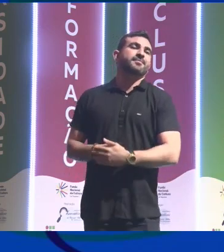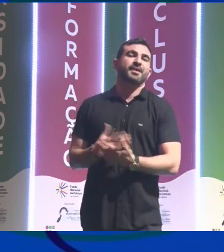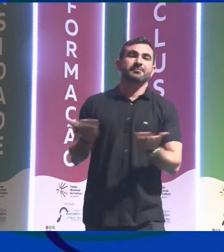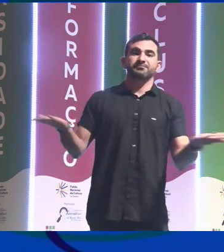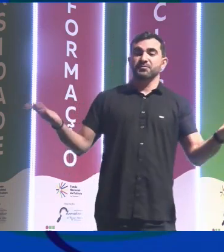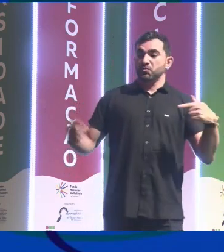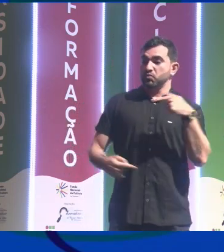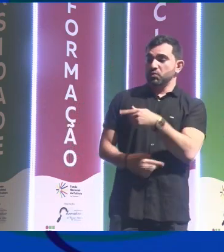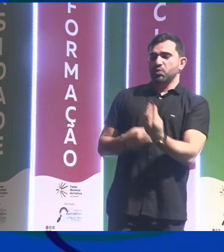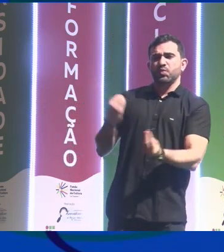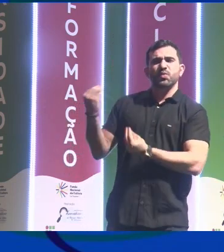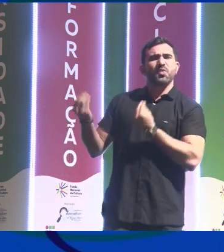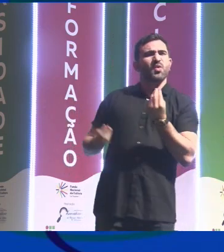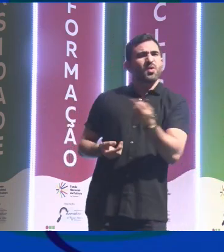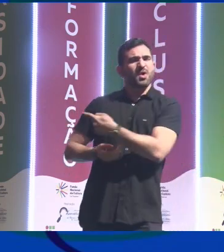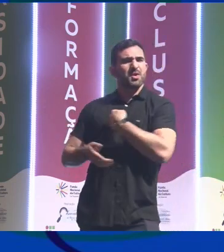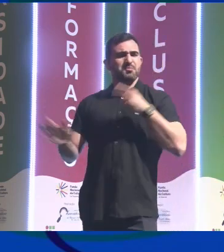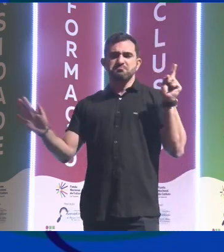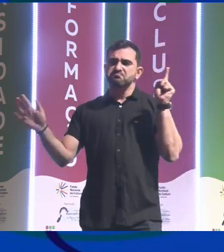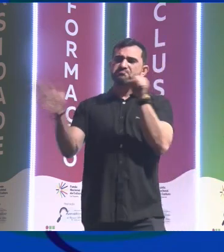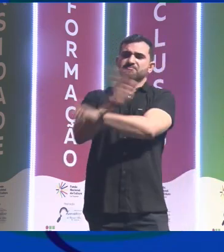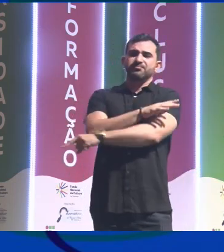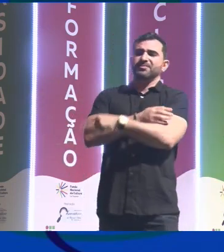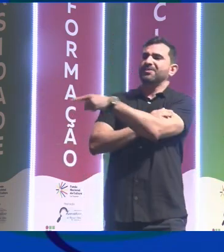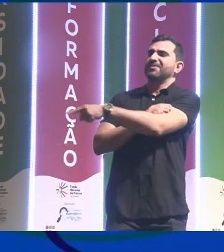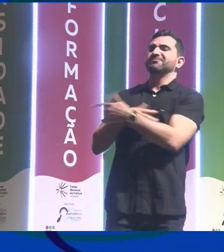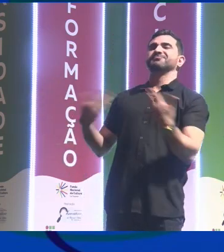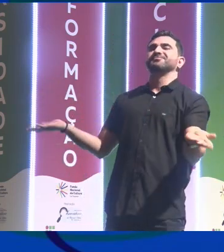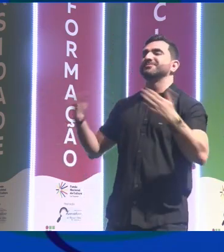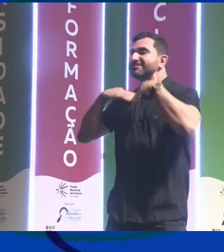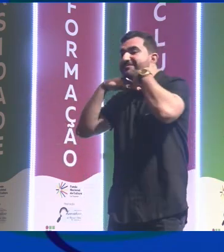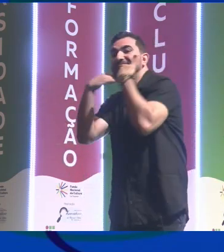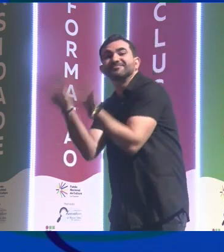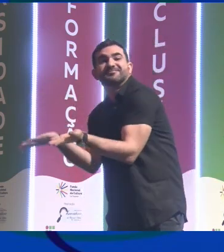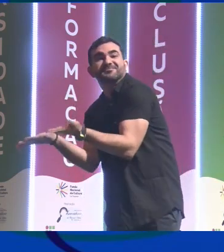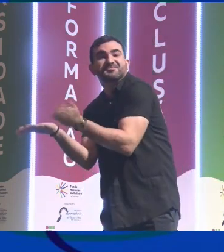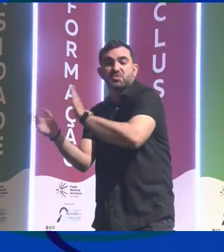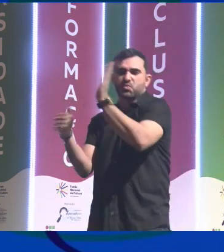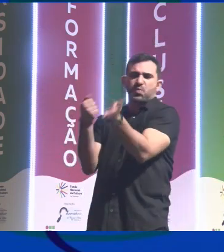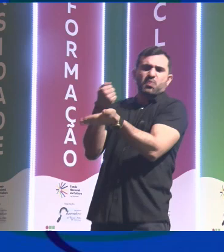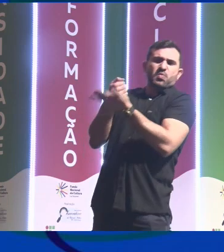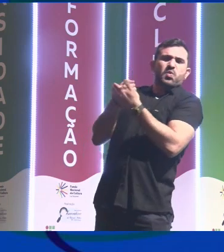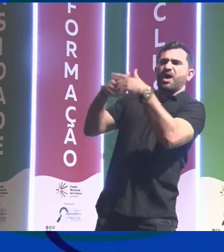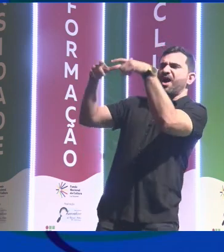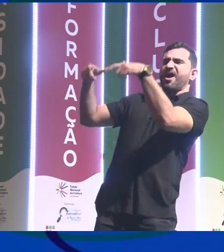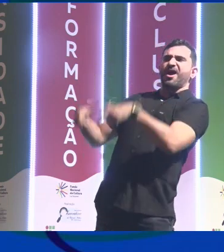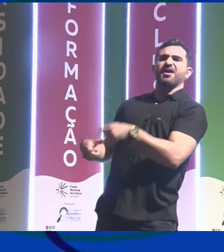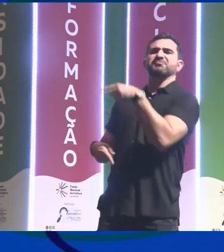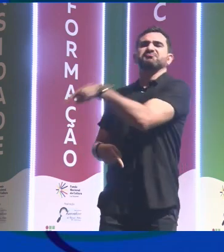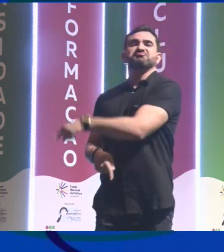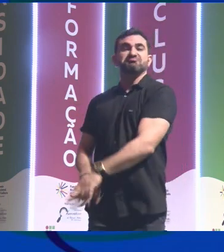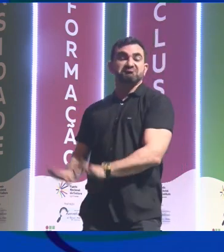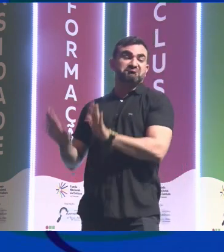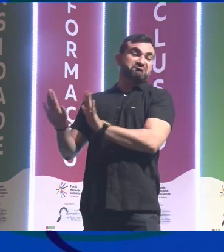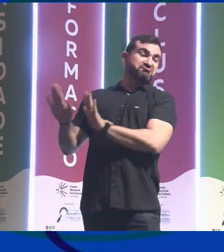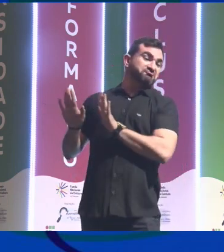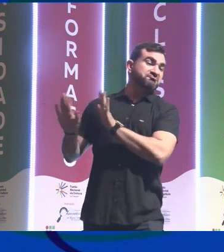Eu pergunto a você, onde vai se esconder da enorme